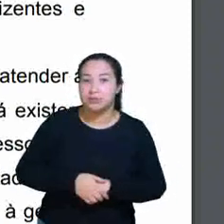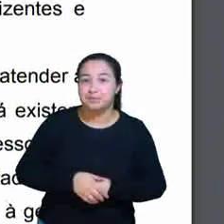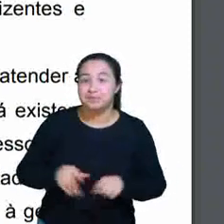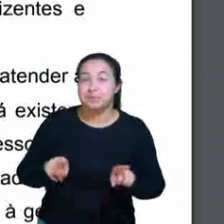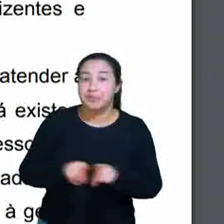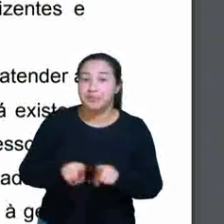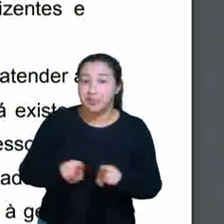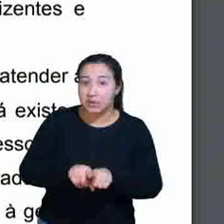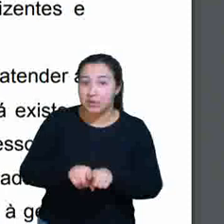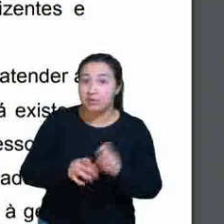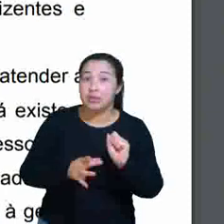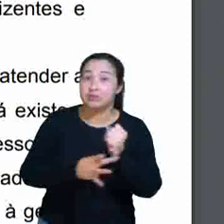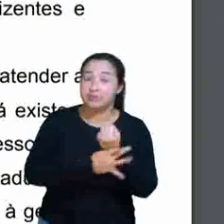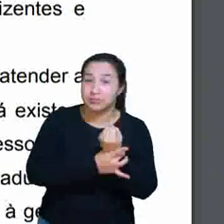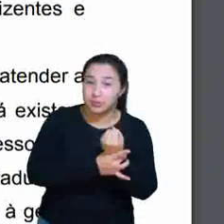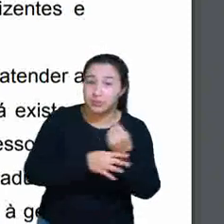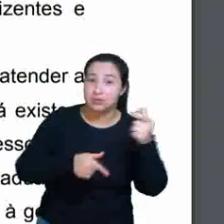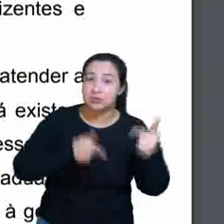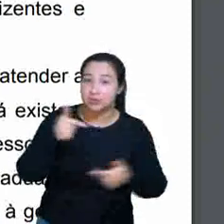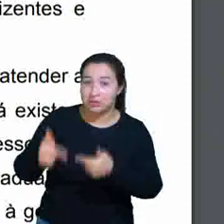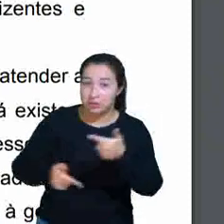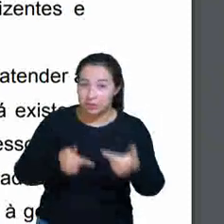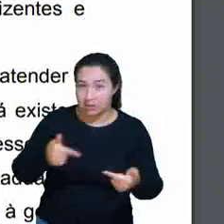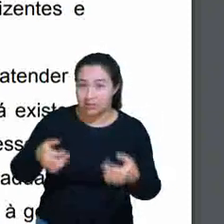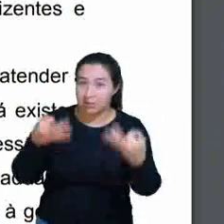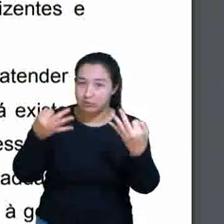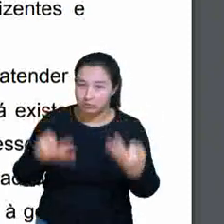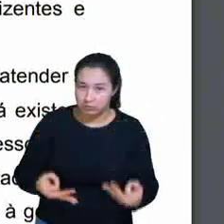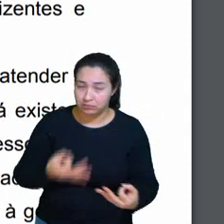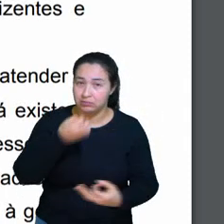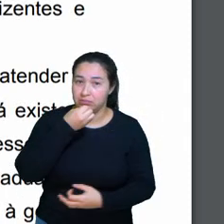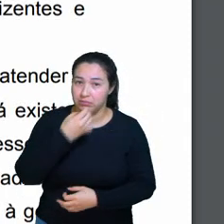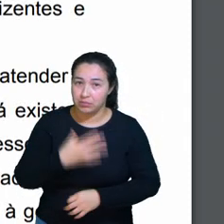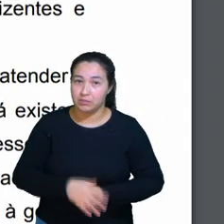garantia de condições adequadas de trabalho